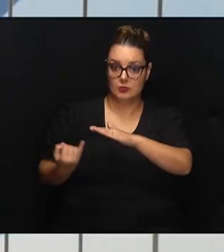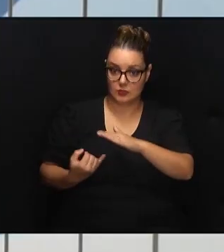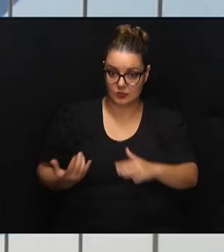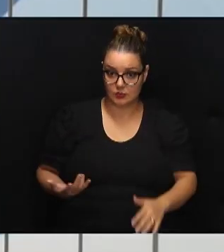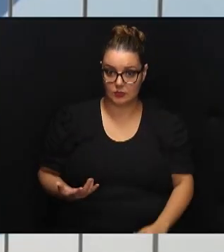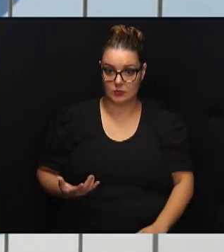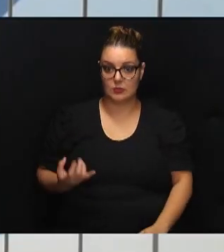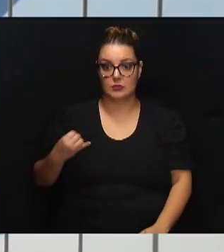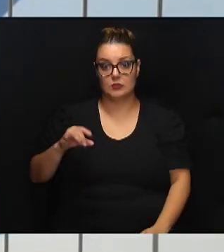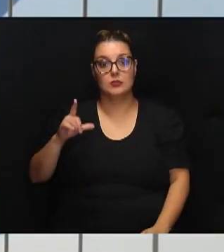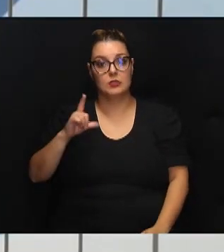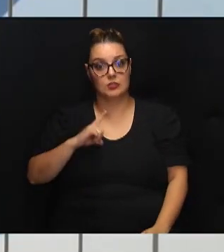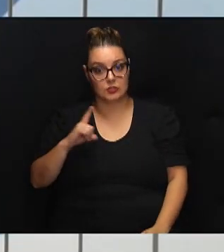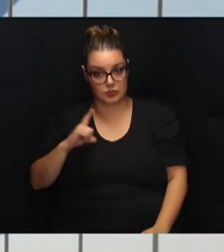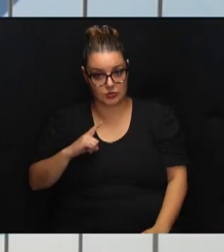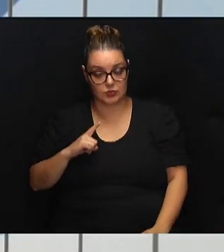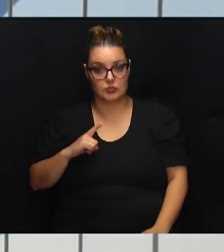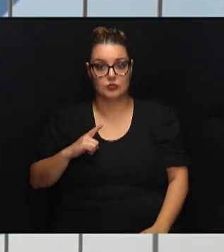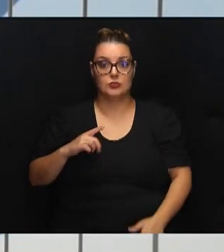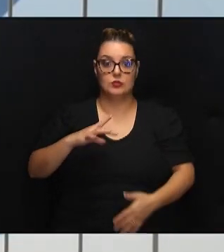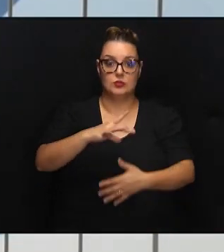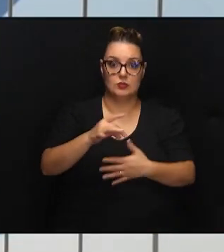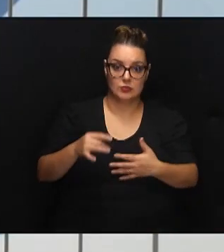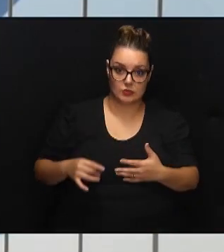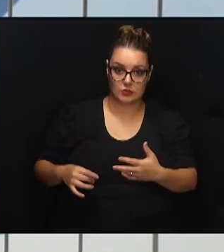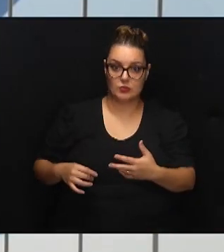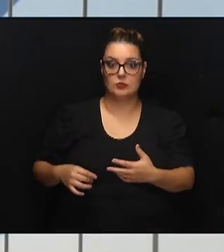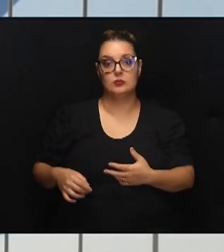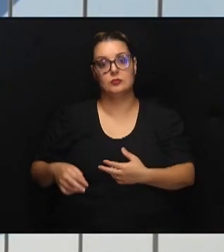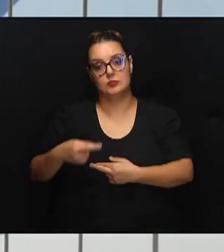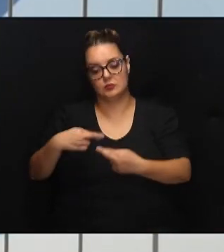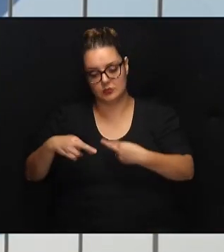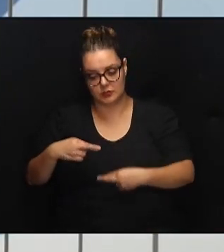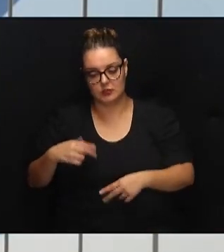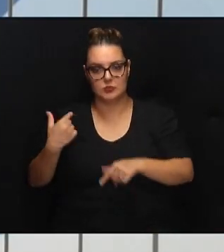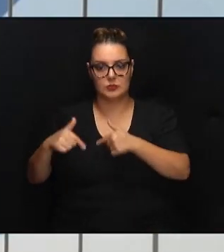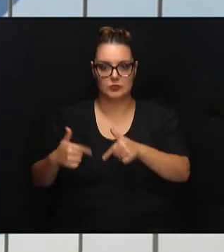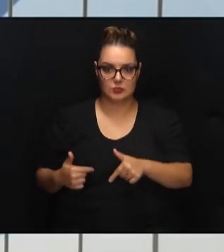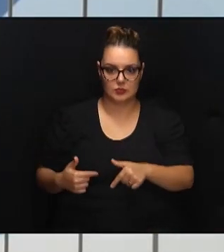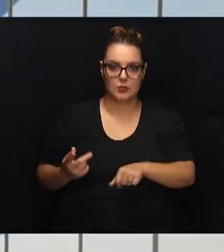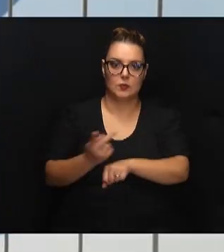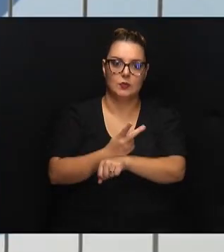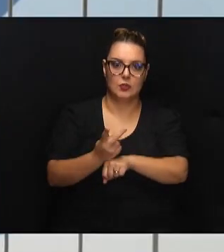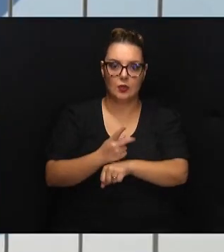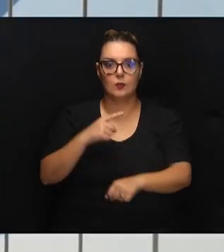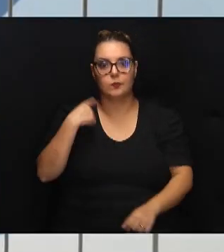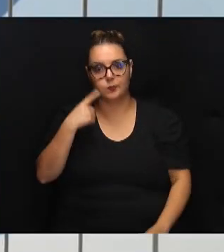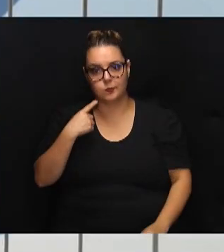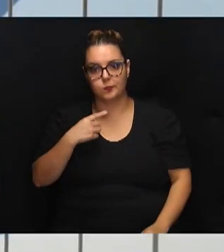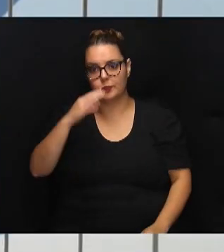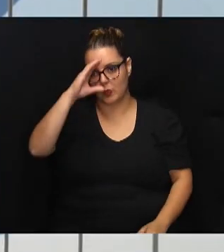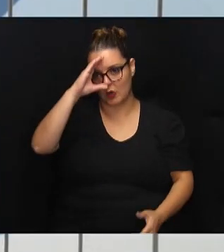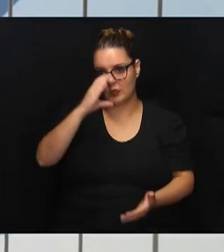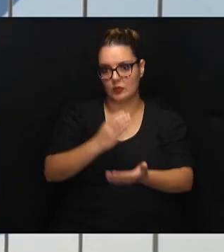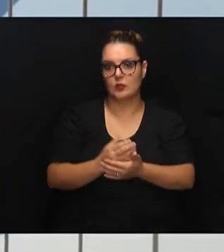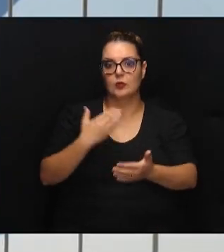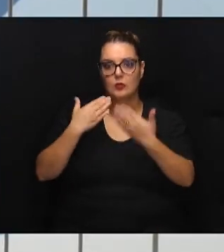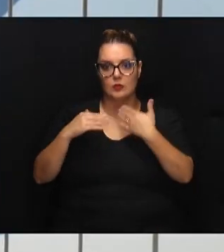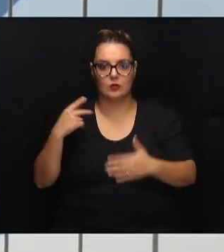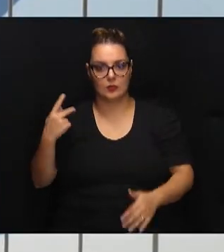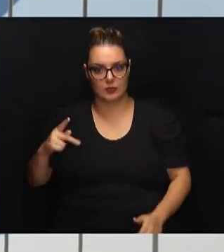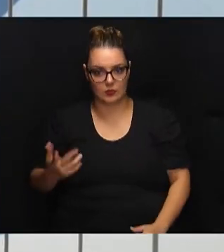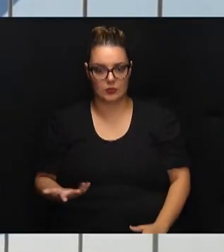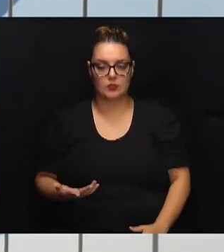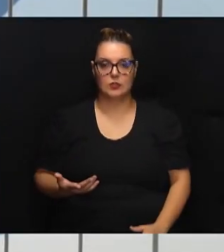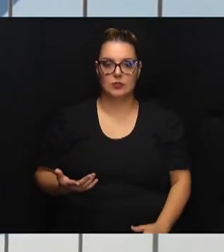se tiverem os requisitos de vínculo de emprego, procure um advogado da sua confiança, converse com ele, tire